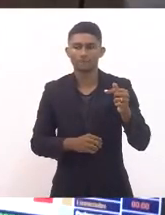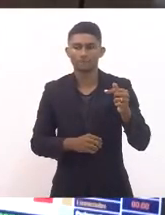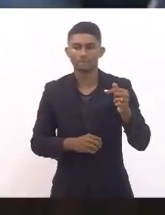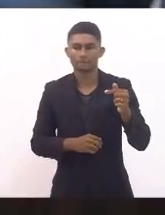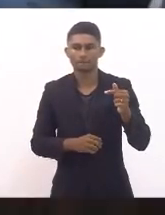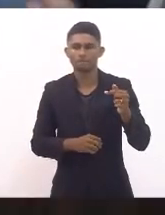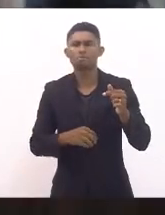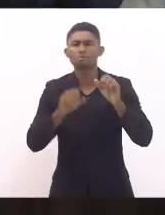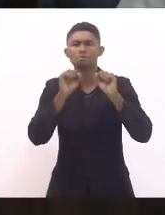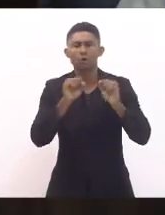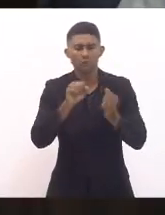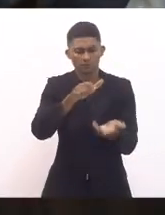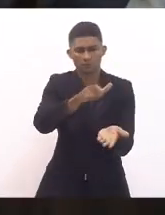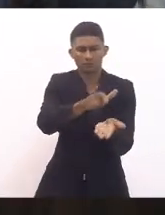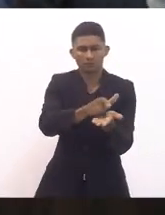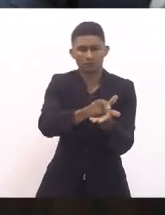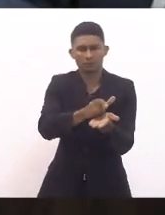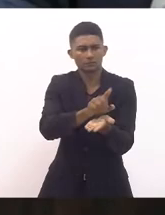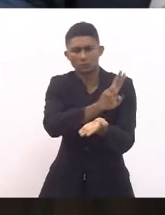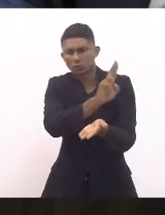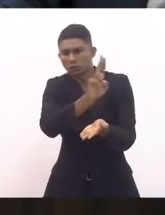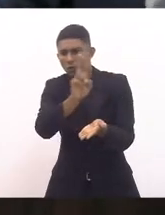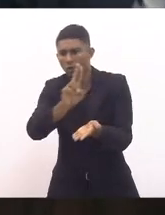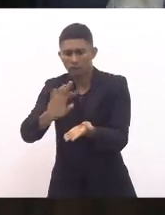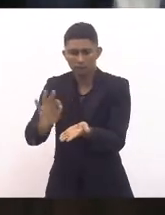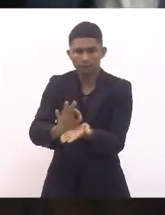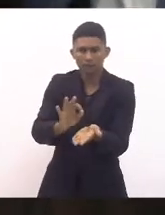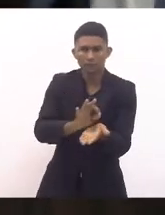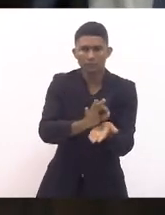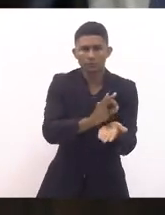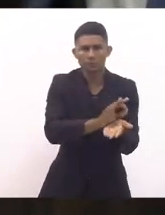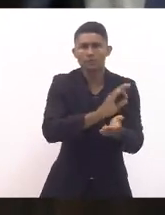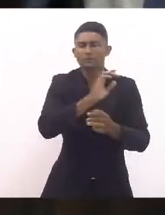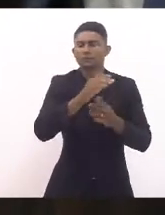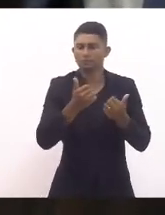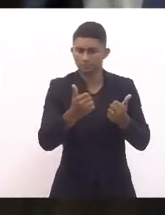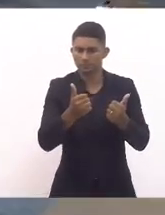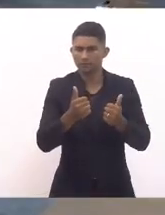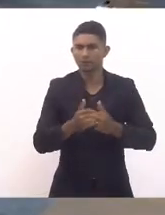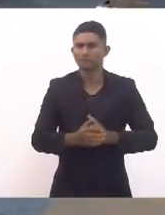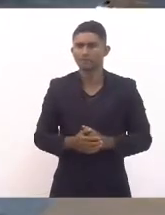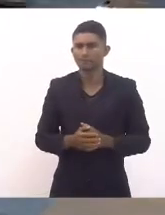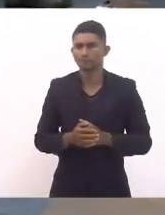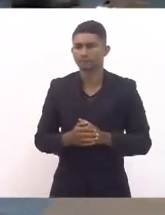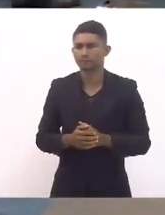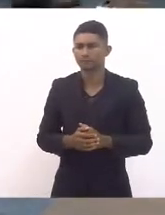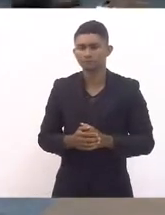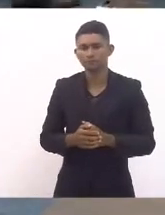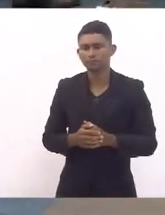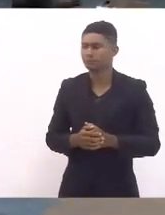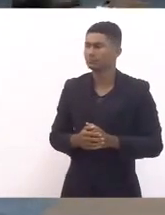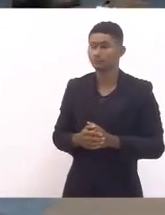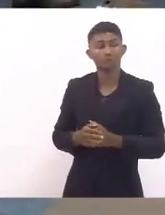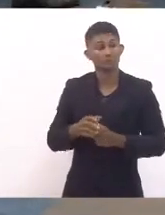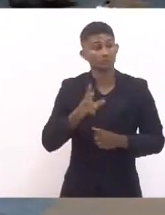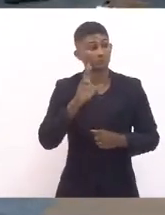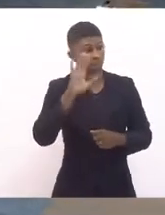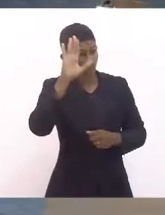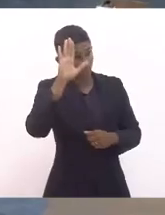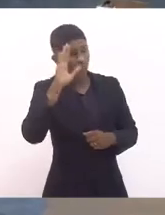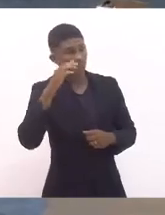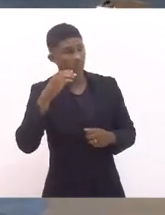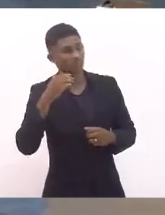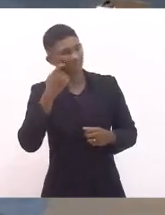Aqui, podem assinar aqui, ó. Já assina aí, o Marquinhos depois vai botar o nome. Presidente André, se Vossa Excelência abrir a coautoria